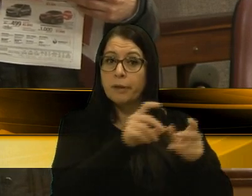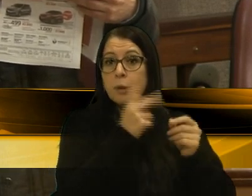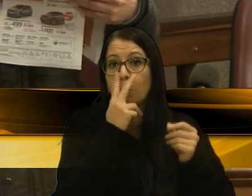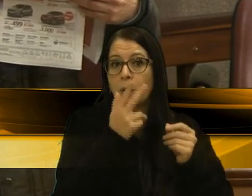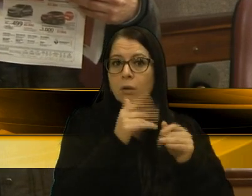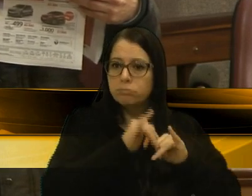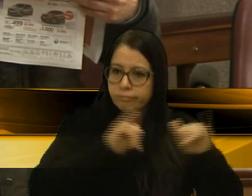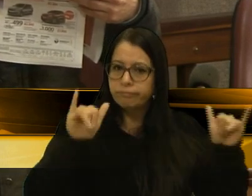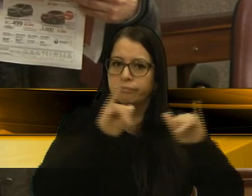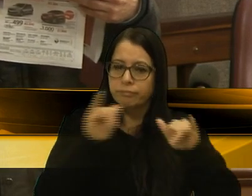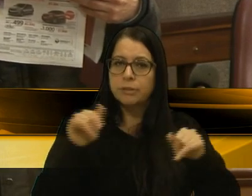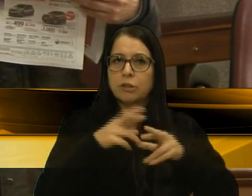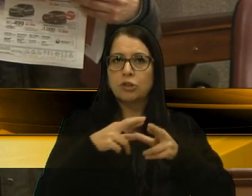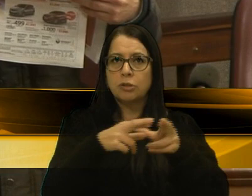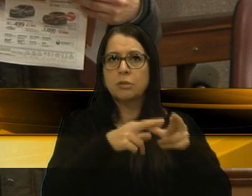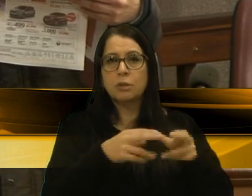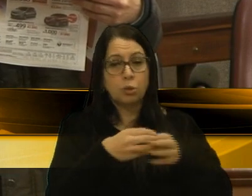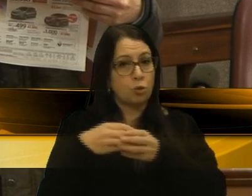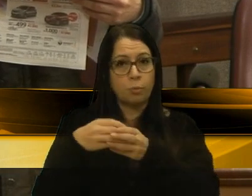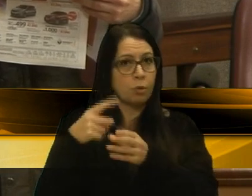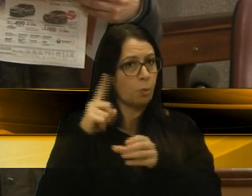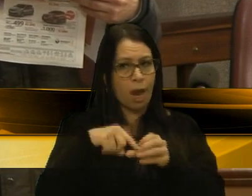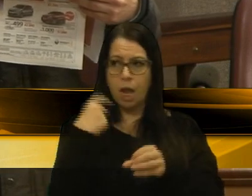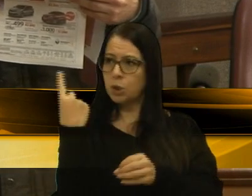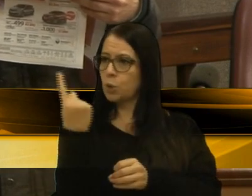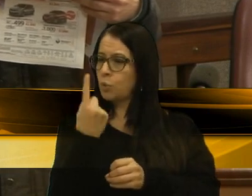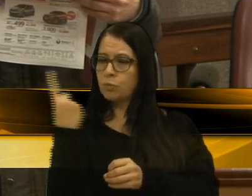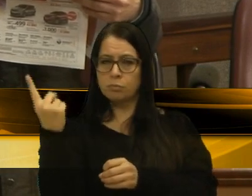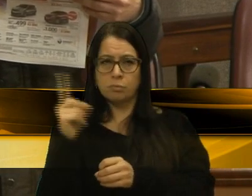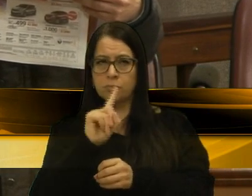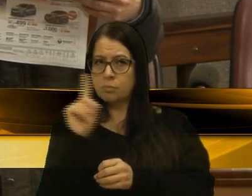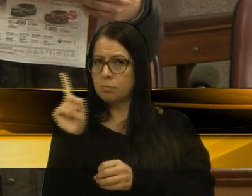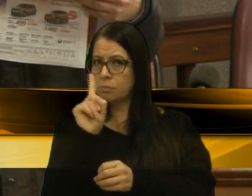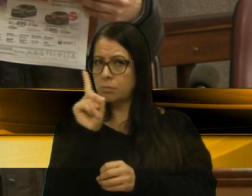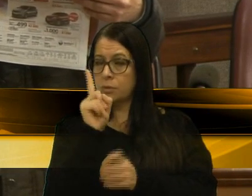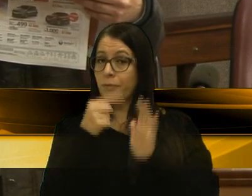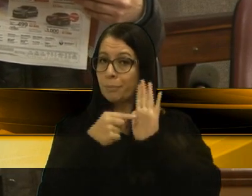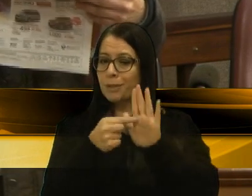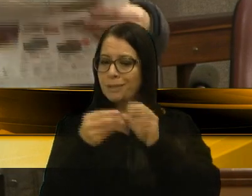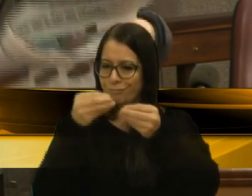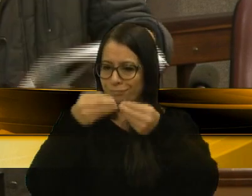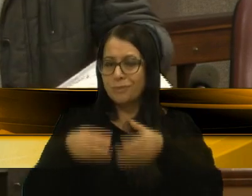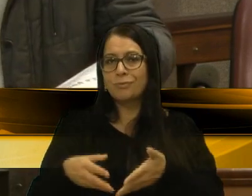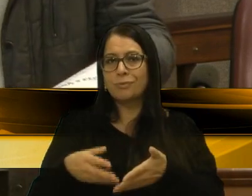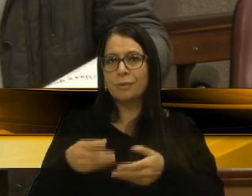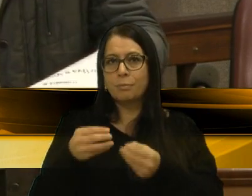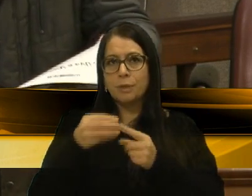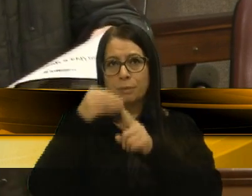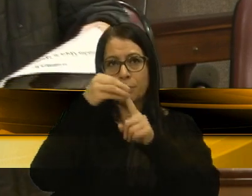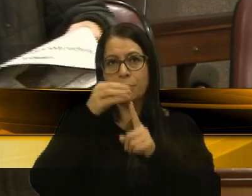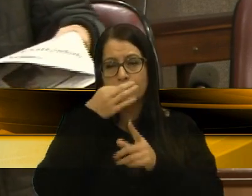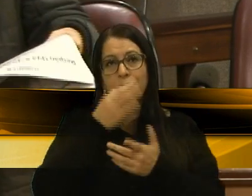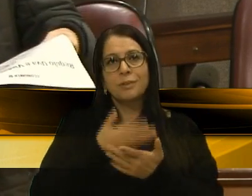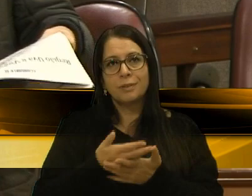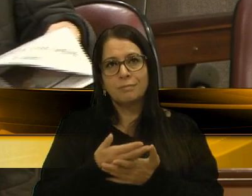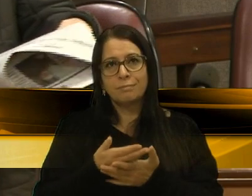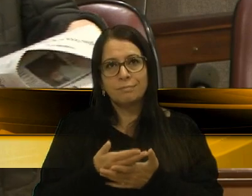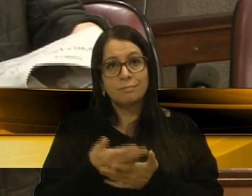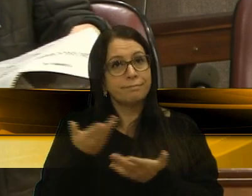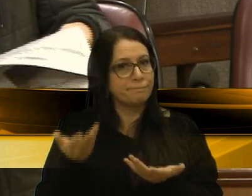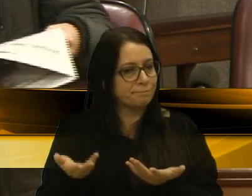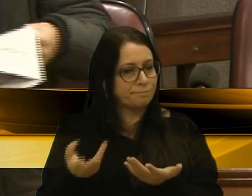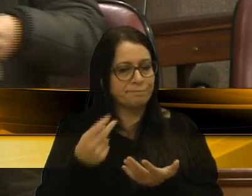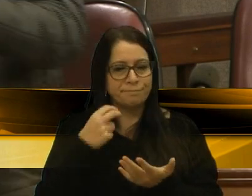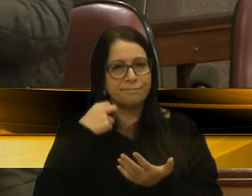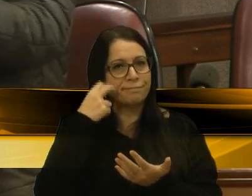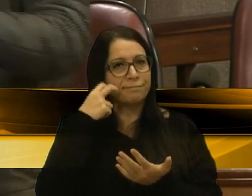e o turismo não se faz de maneira isolada. Isso vai trazer prejuízos, principalmente para Caxias. Gente, que